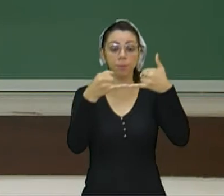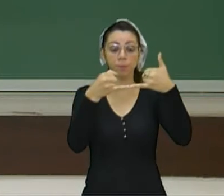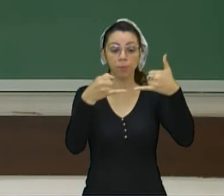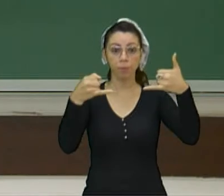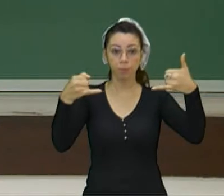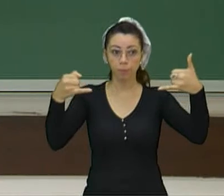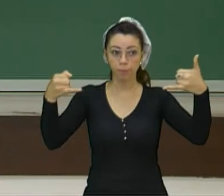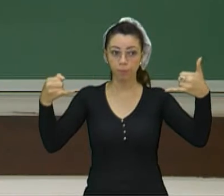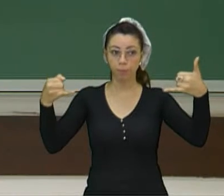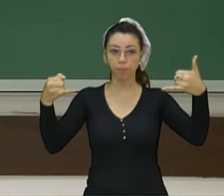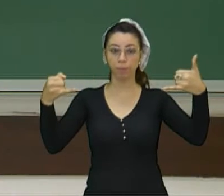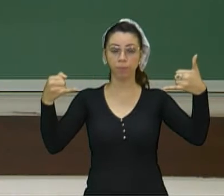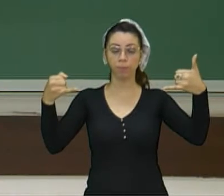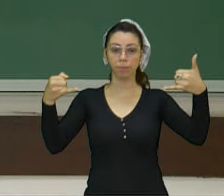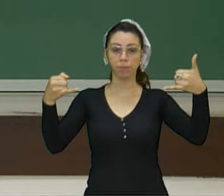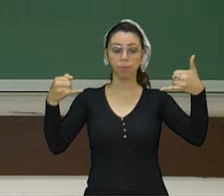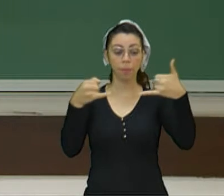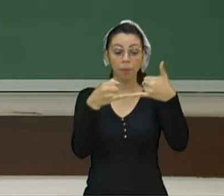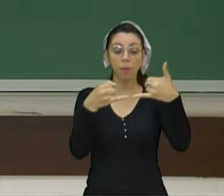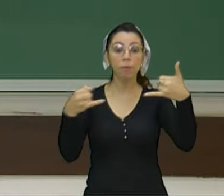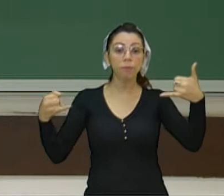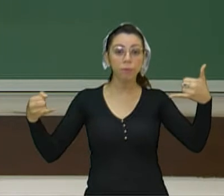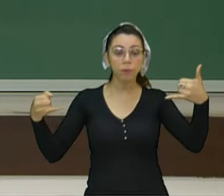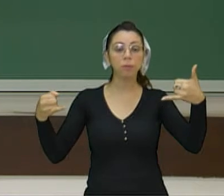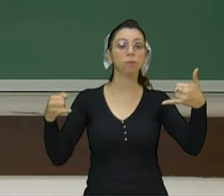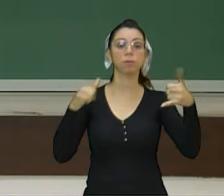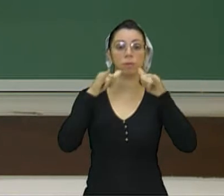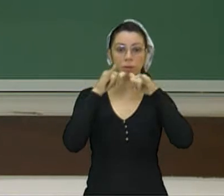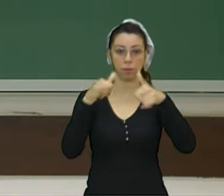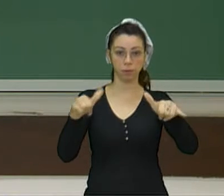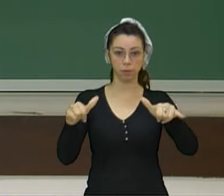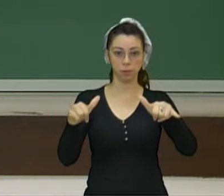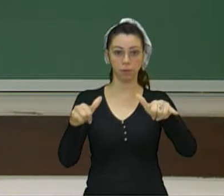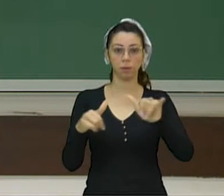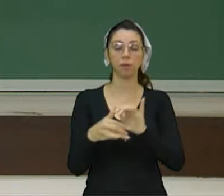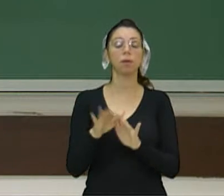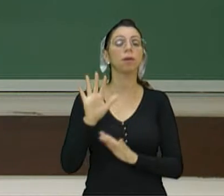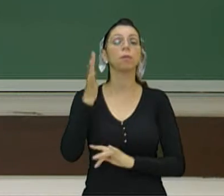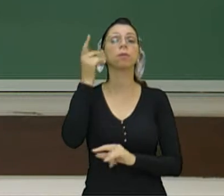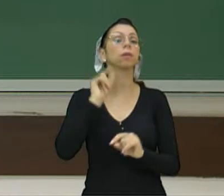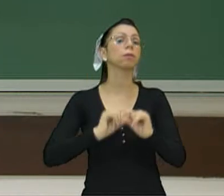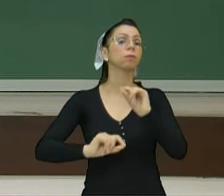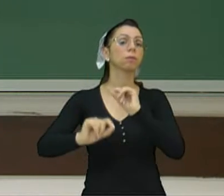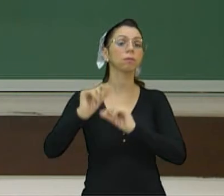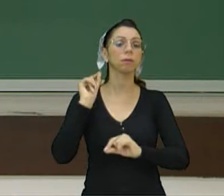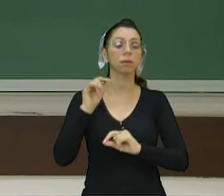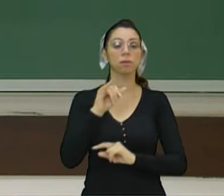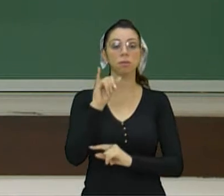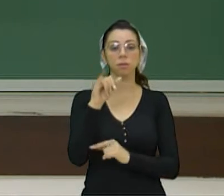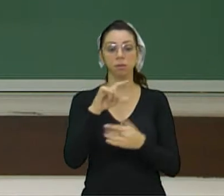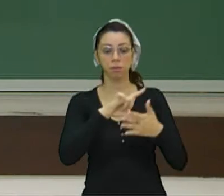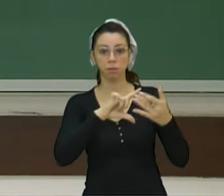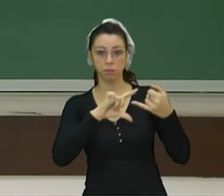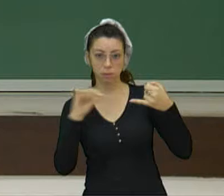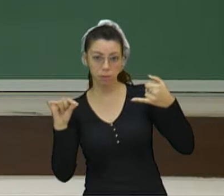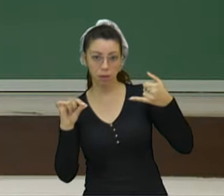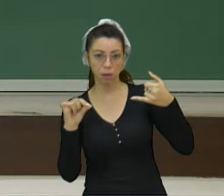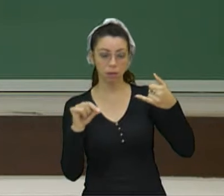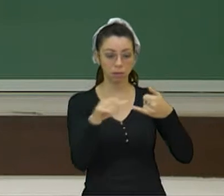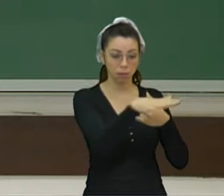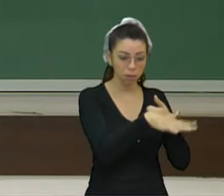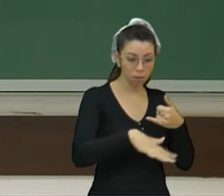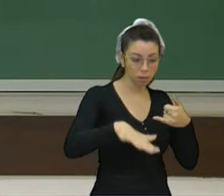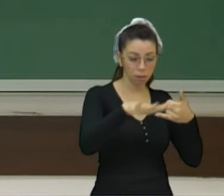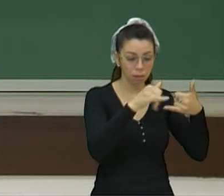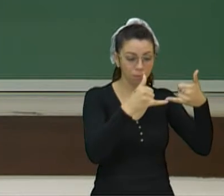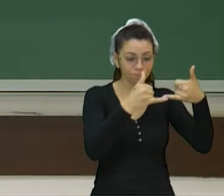de distribuição de energia, acontece o seguinte: quando sai da usina, sai numa